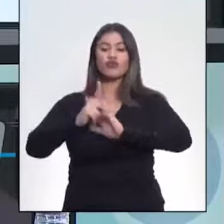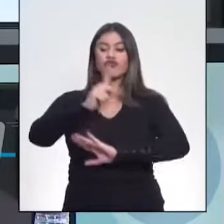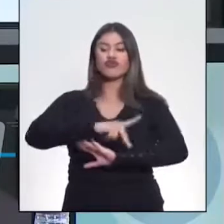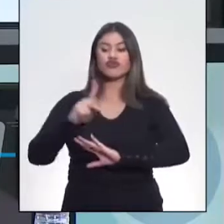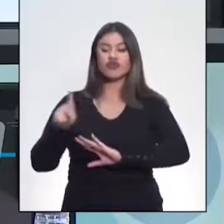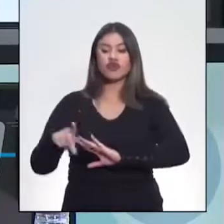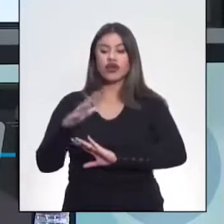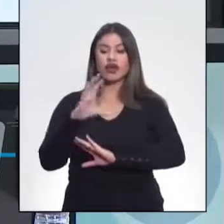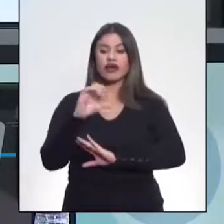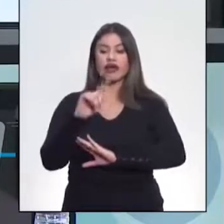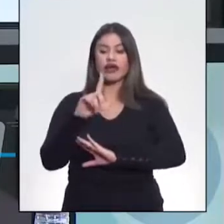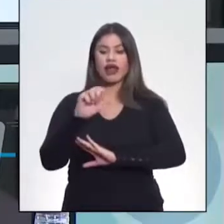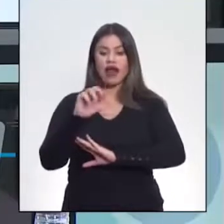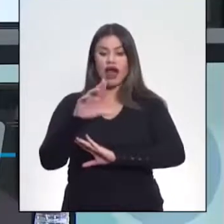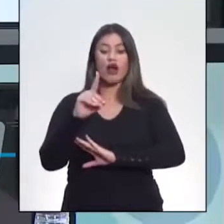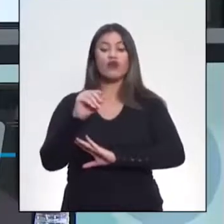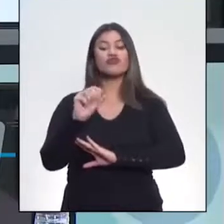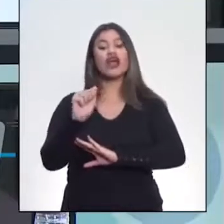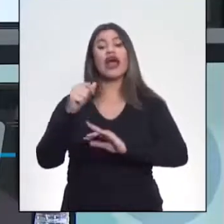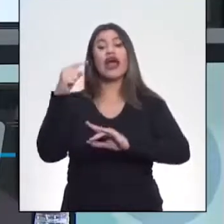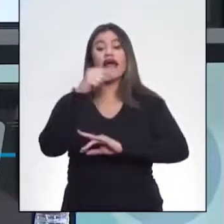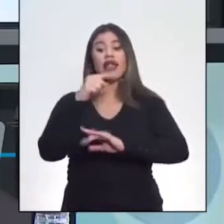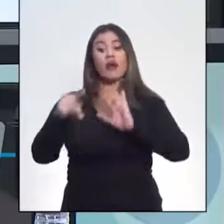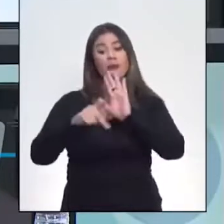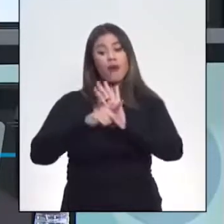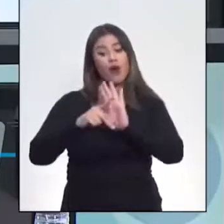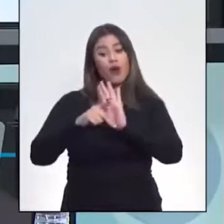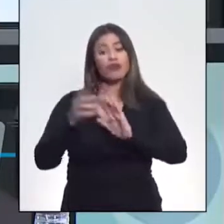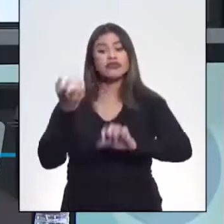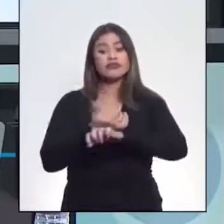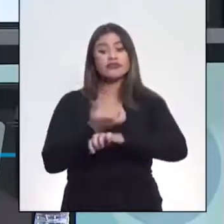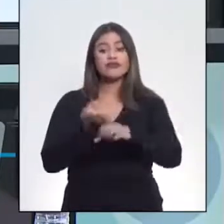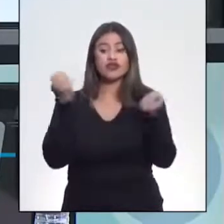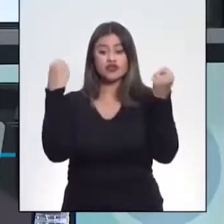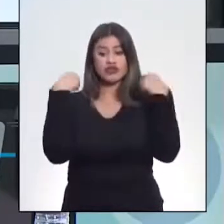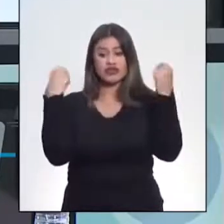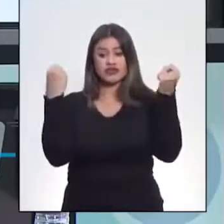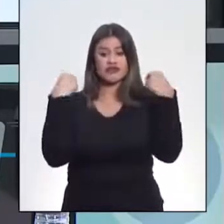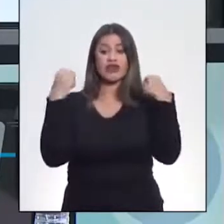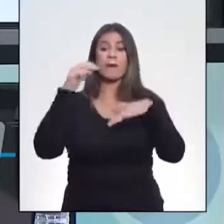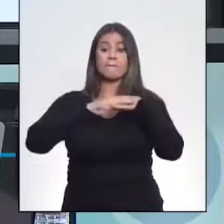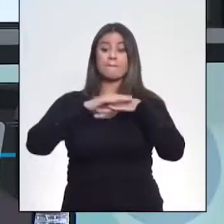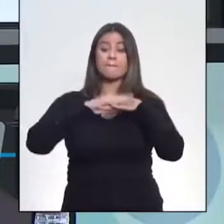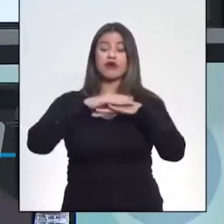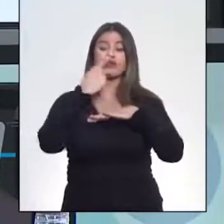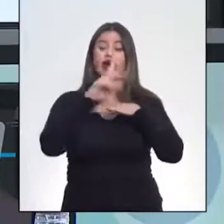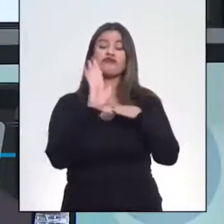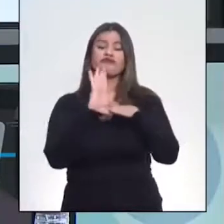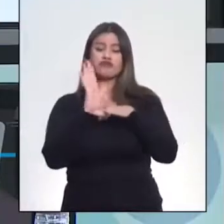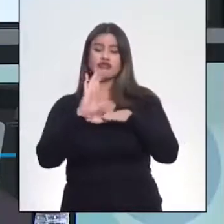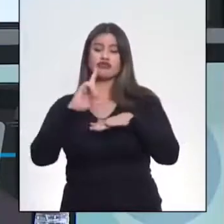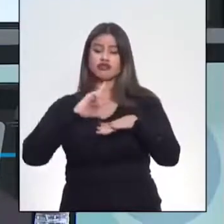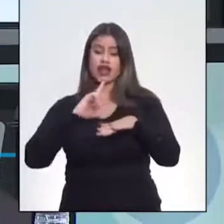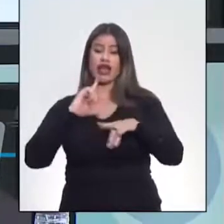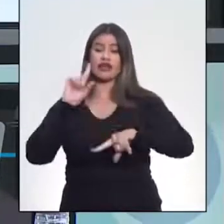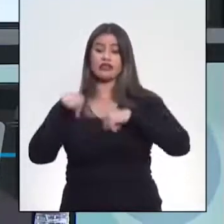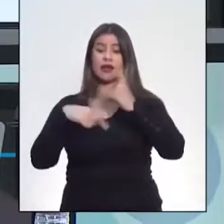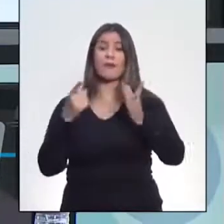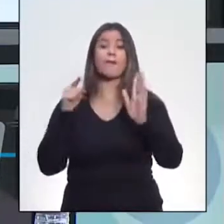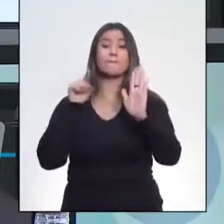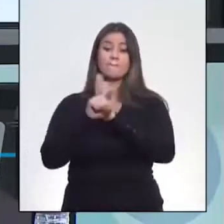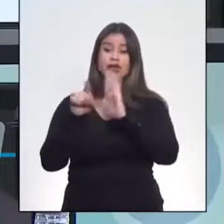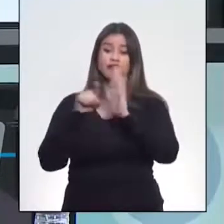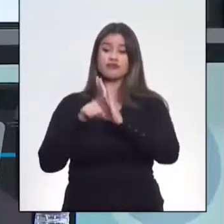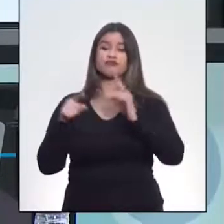vou pedir para vocês prestarem atenção nesse vídeo que ela gravou especialmente pela nossa aula e na sequência vou fazer uma pergunta